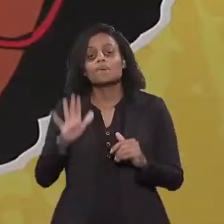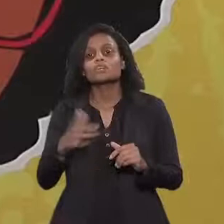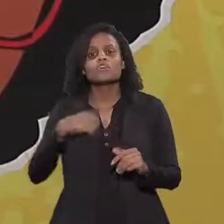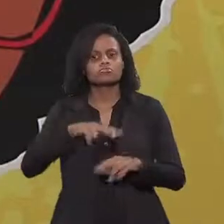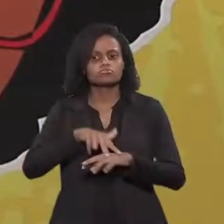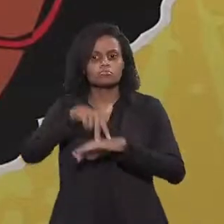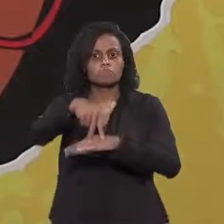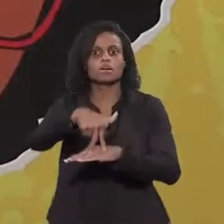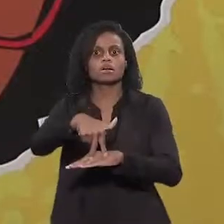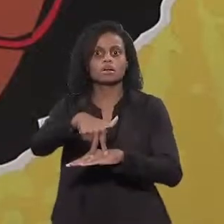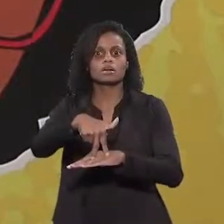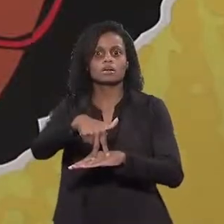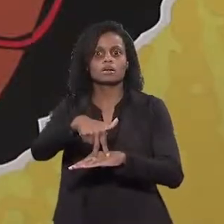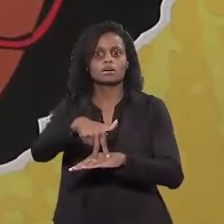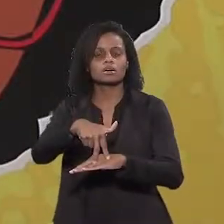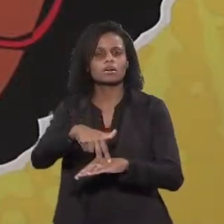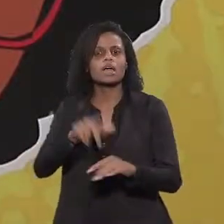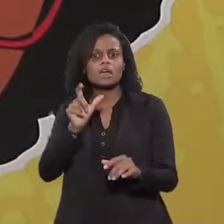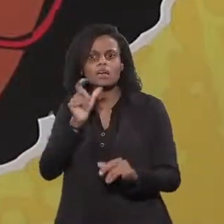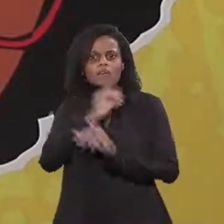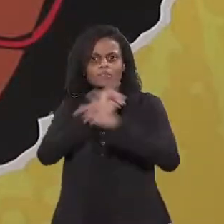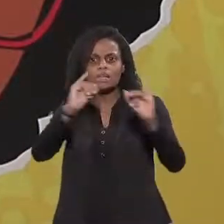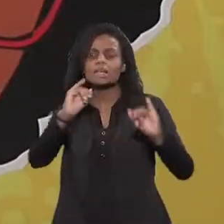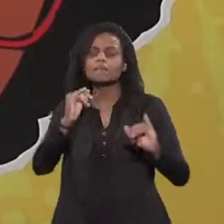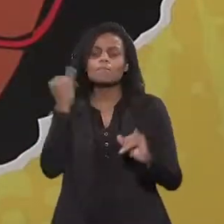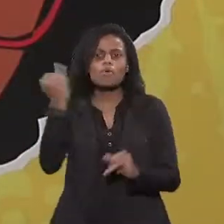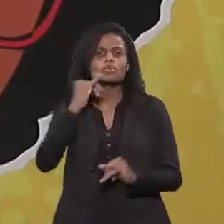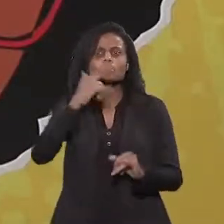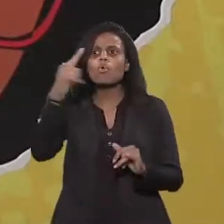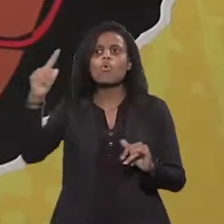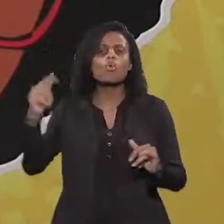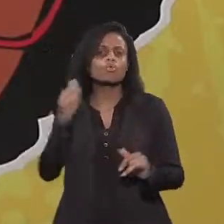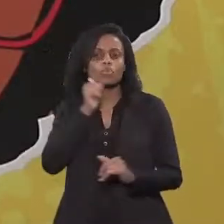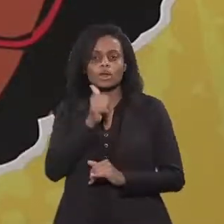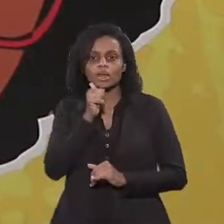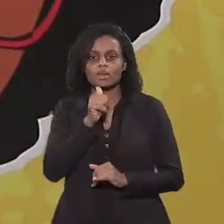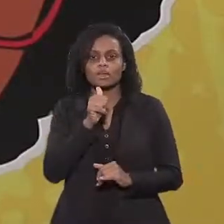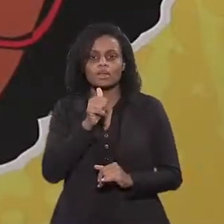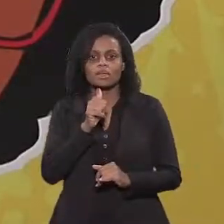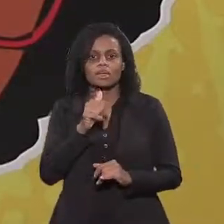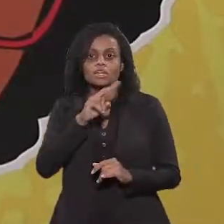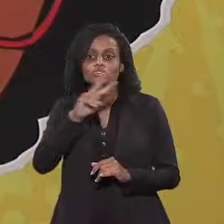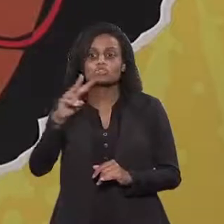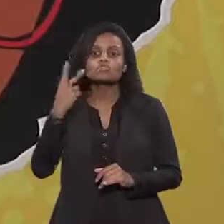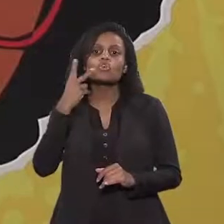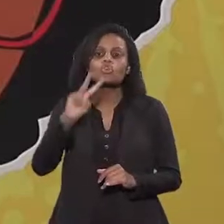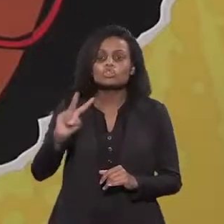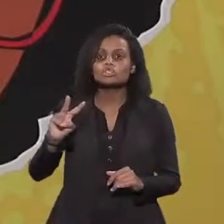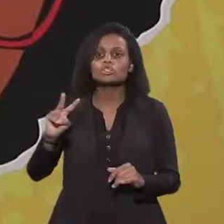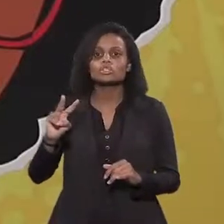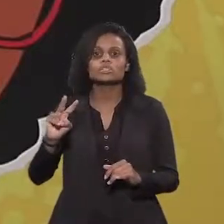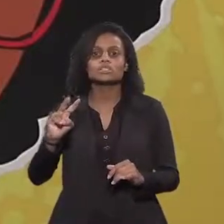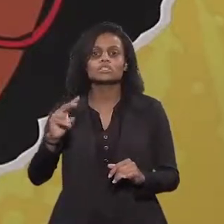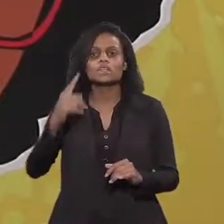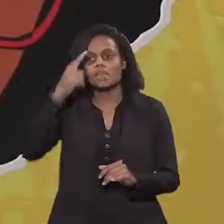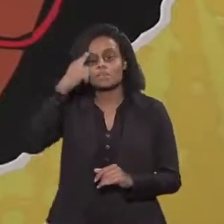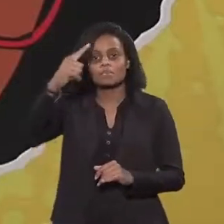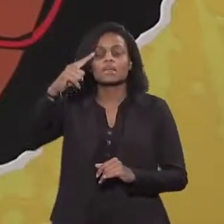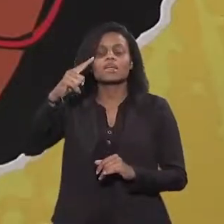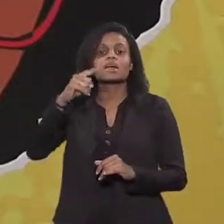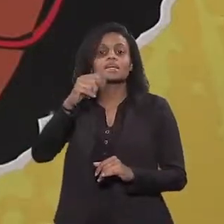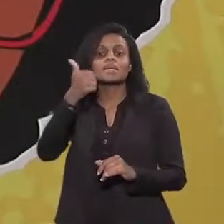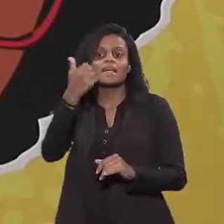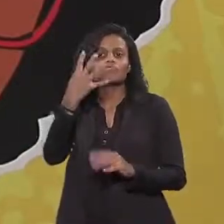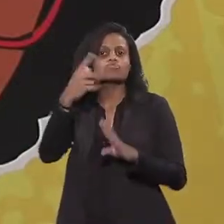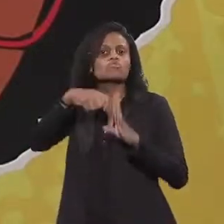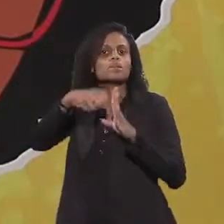violência, mas quando a gente se posiciona, esse é um recado muito potente para diversas outras mulheres. Passou 2 dias, vamos lembrar que fazem